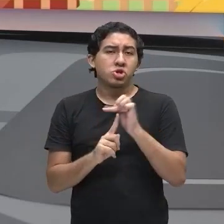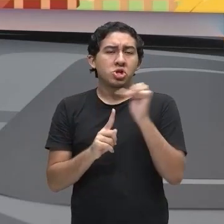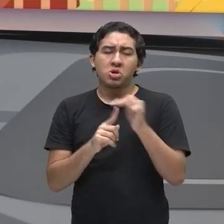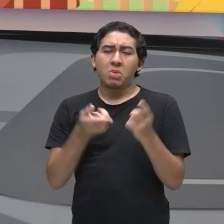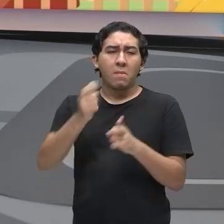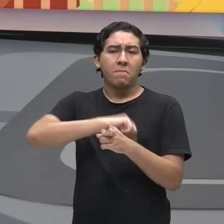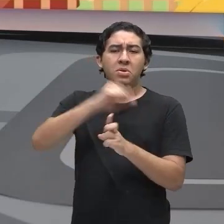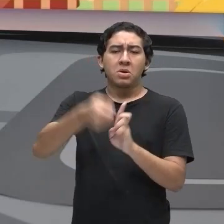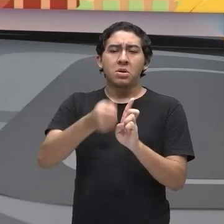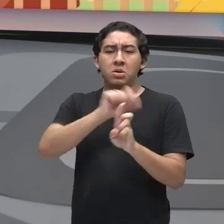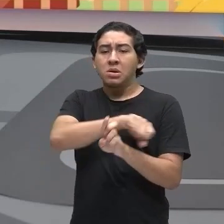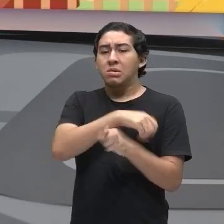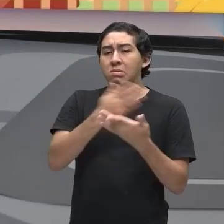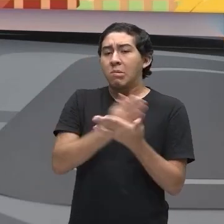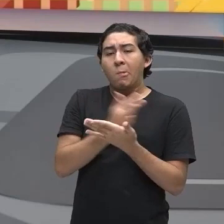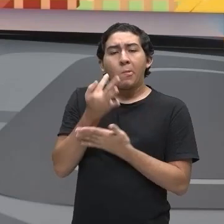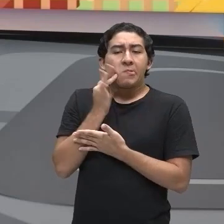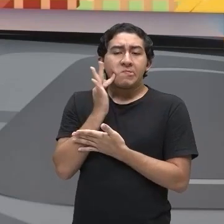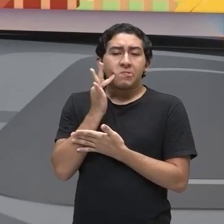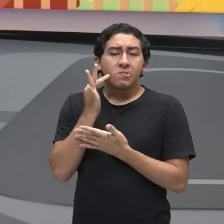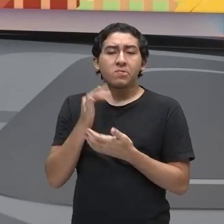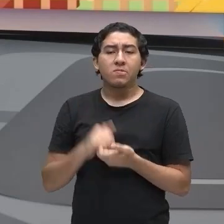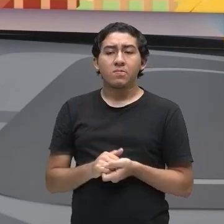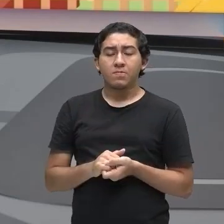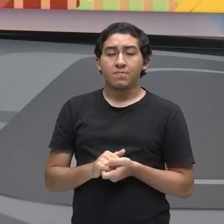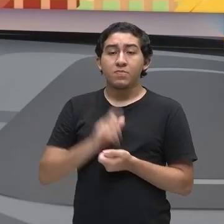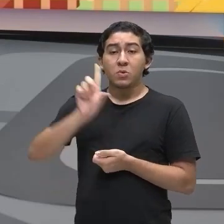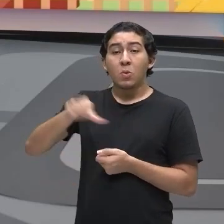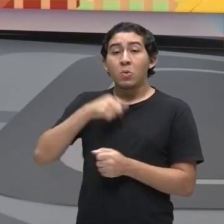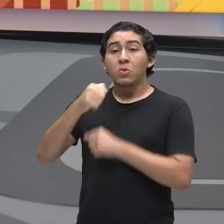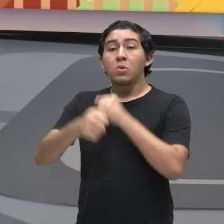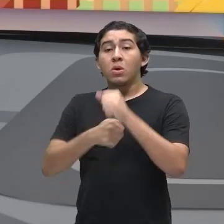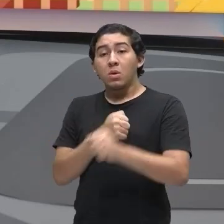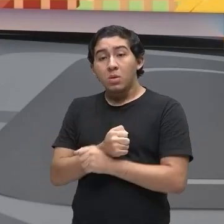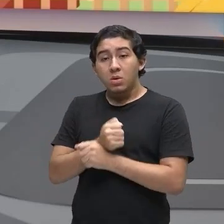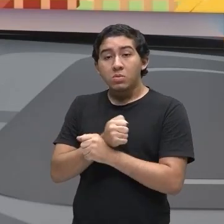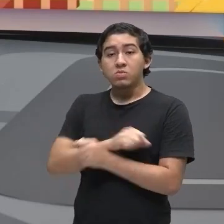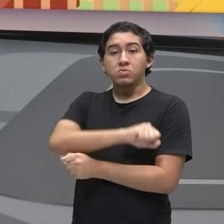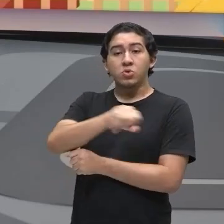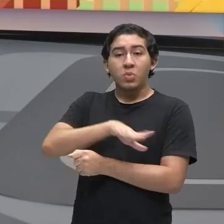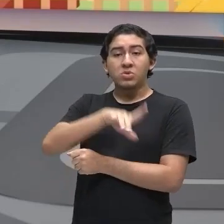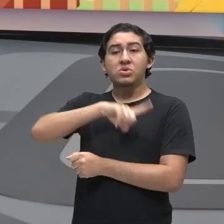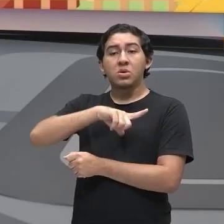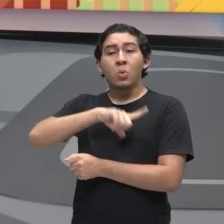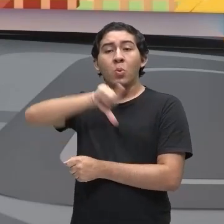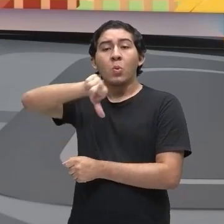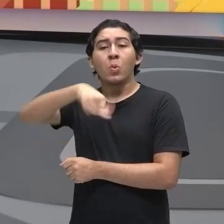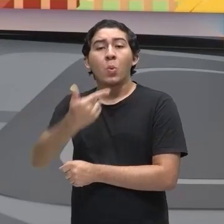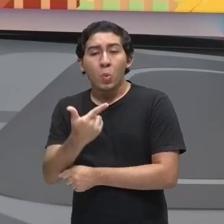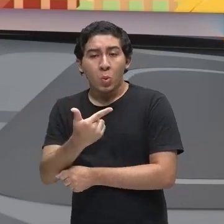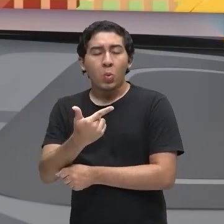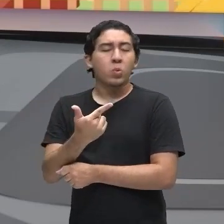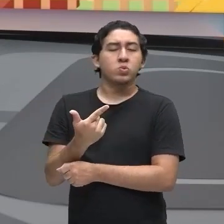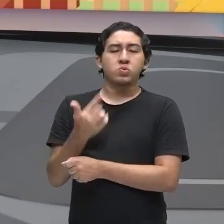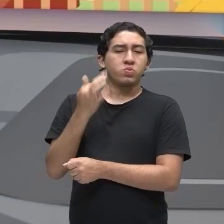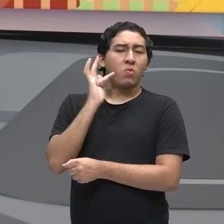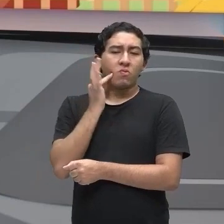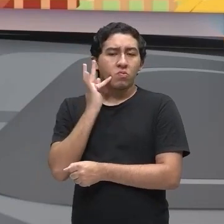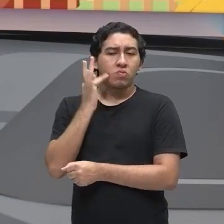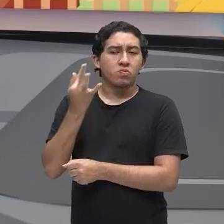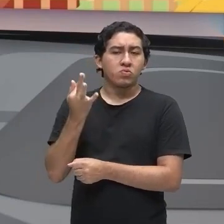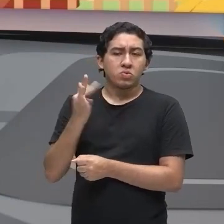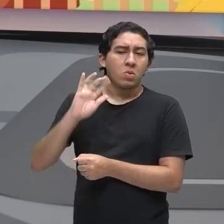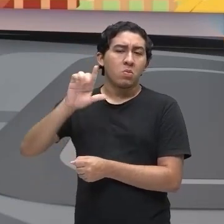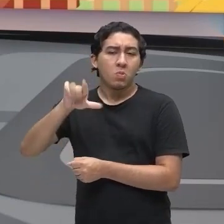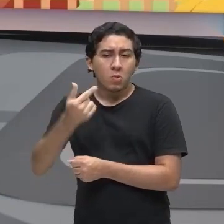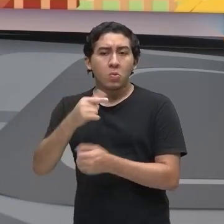alguma coisa do tipo. No outro ano, naquela mesma região, já é colocado outra planta ali, outro produto ali para ser produzido, para